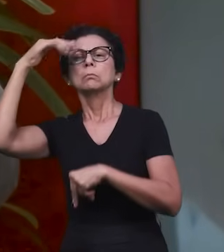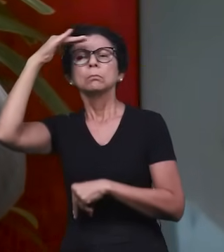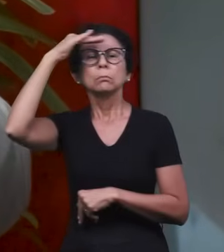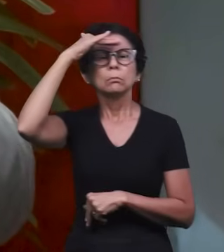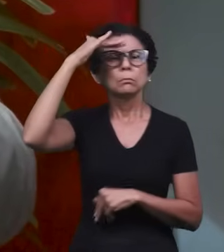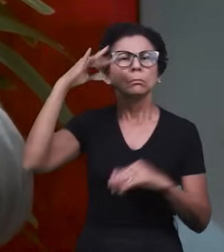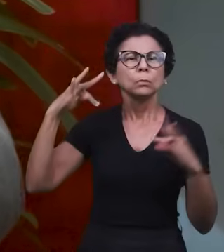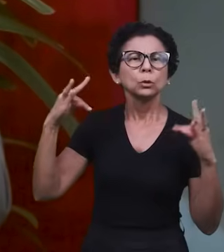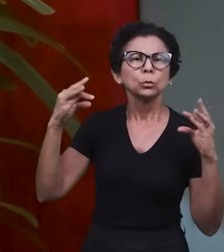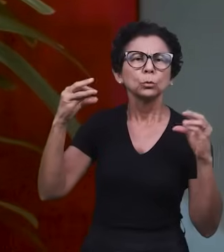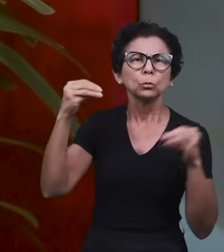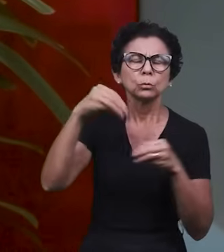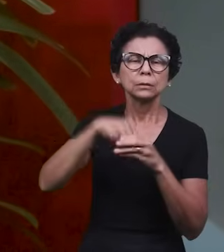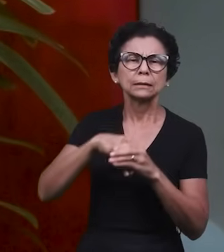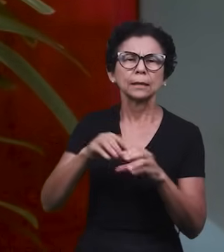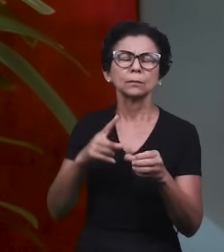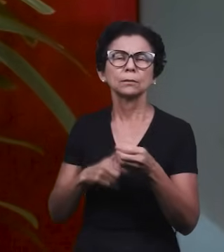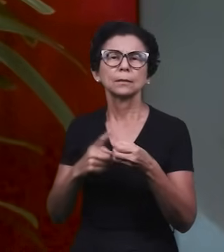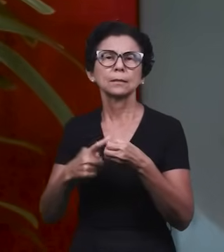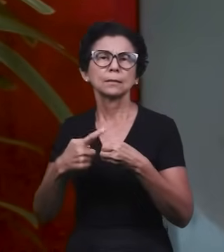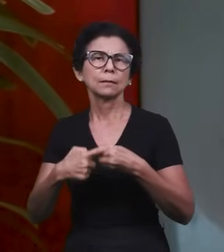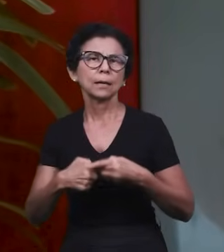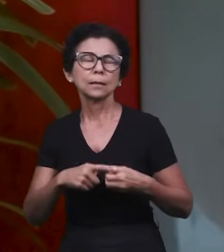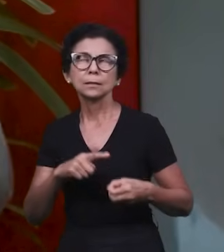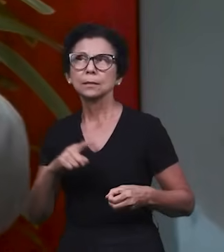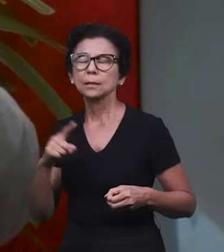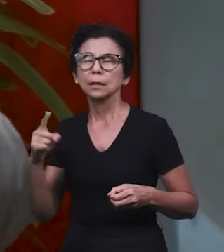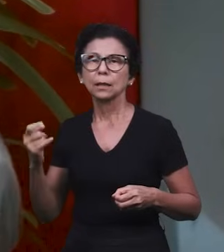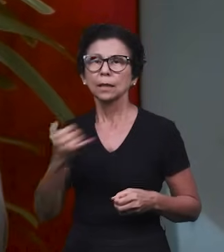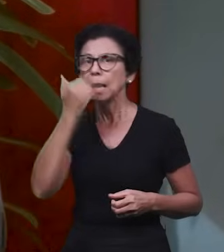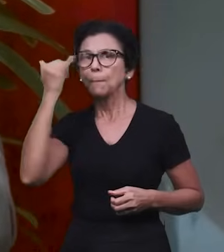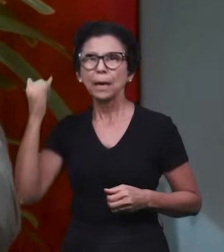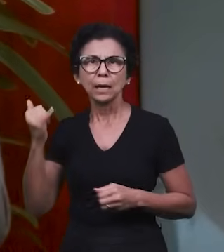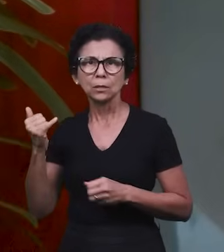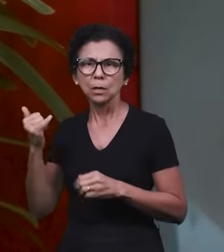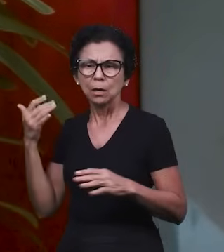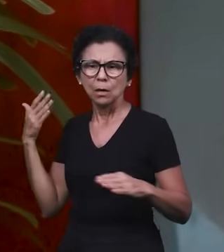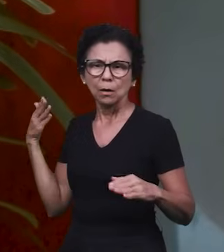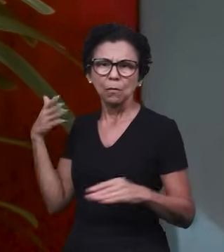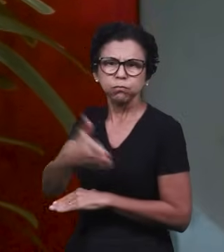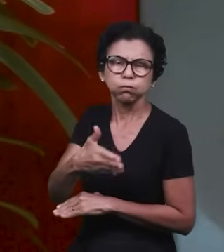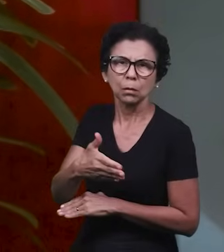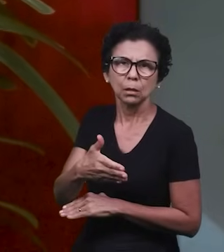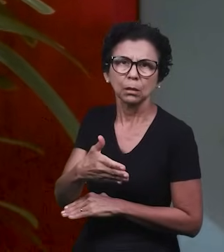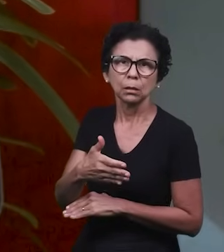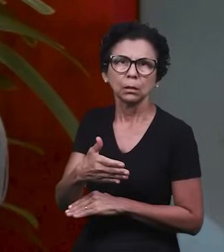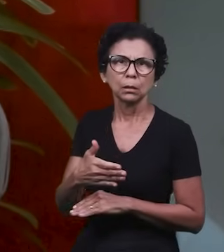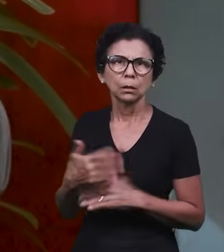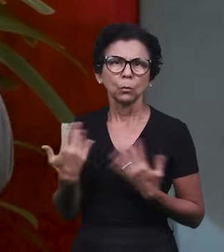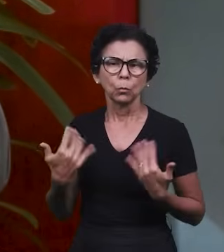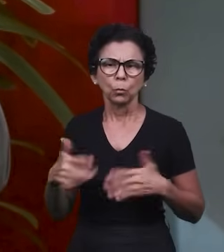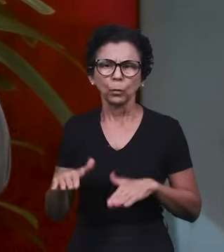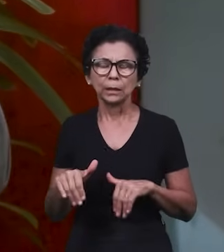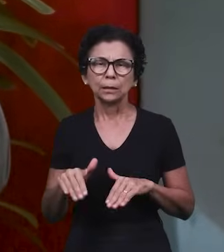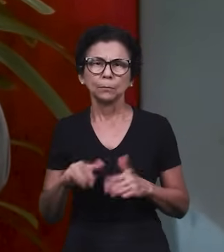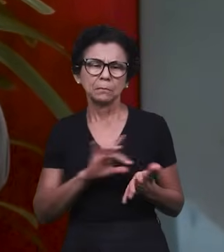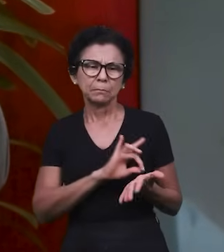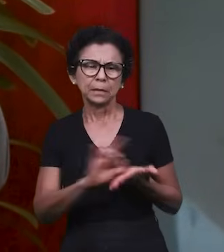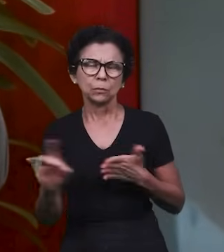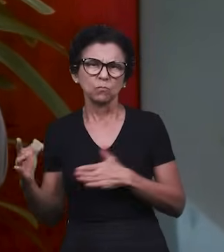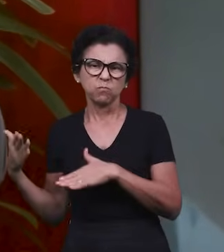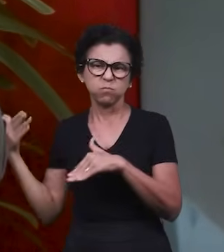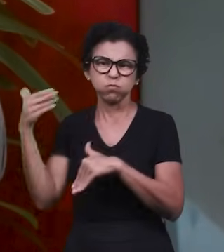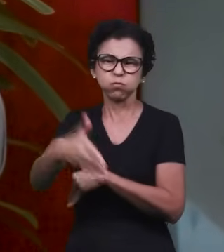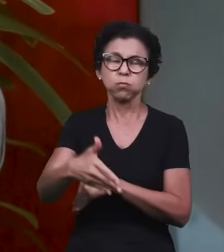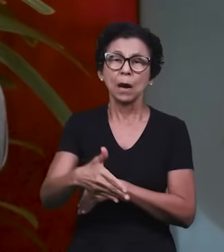havia, por exemplo, numa situação eventual de um ataque de um exército inimigo, então havia um determinado